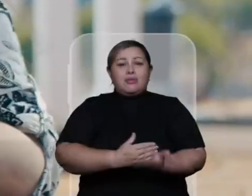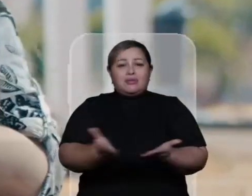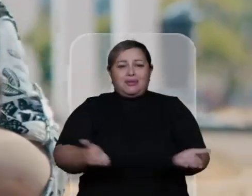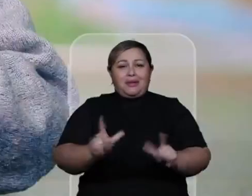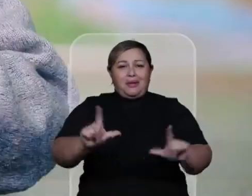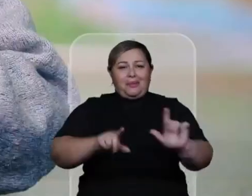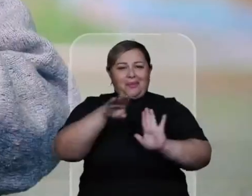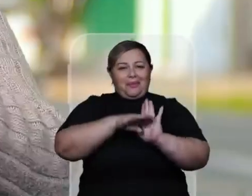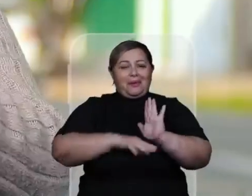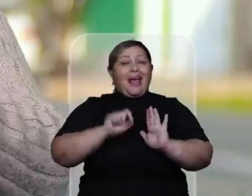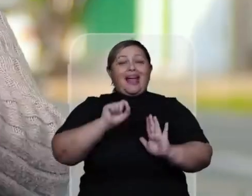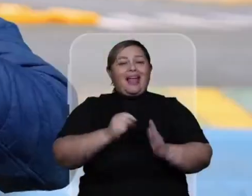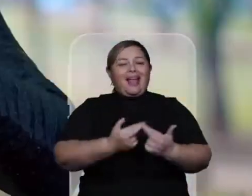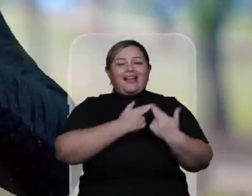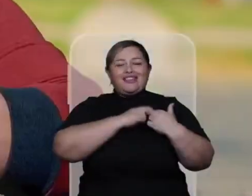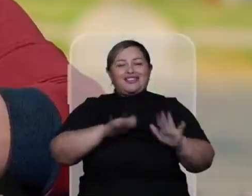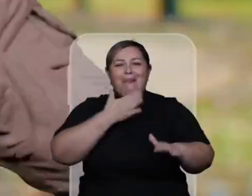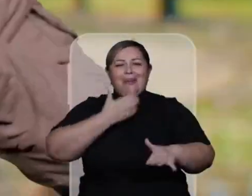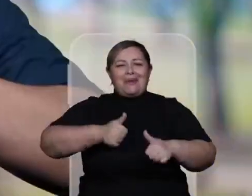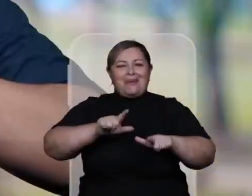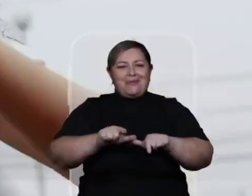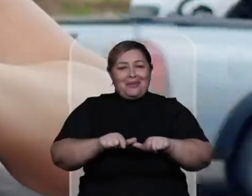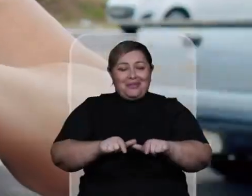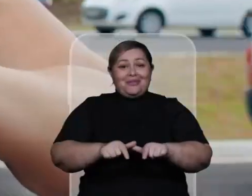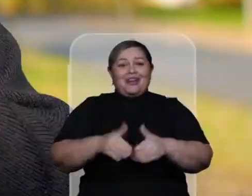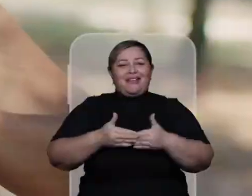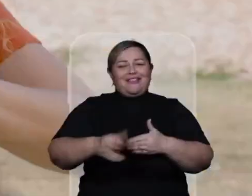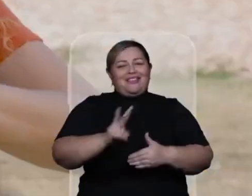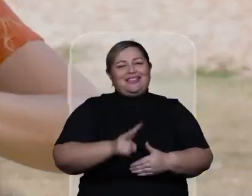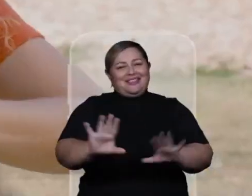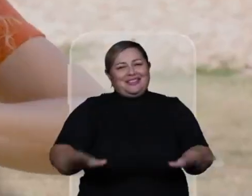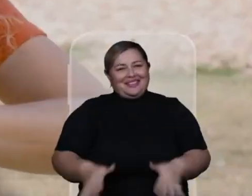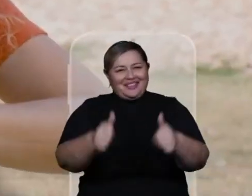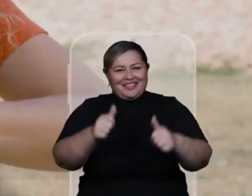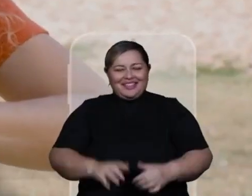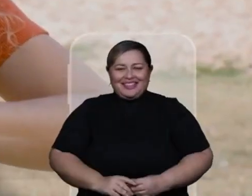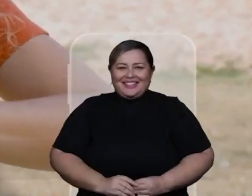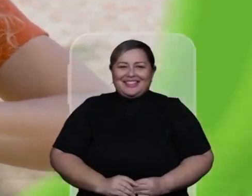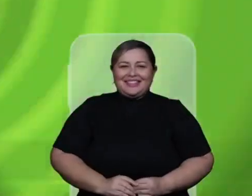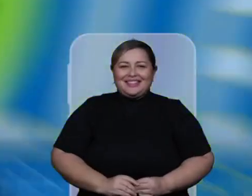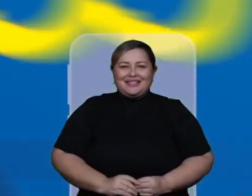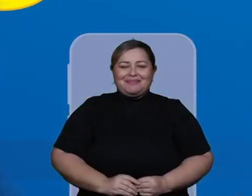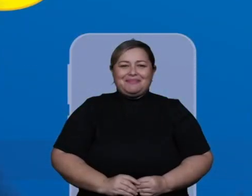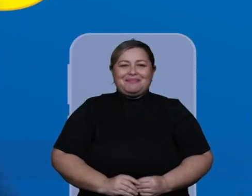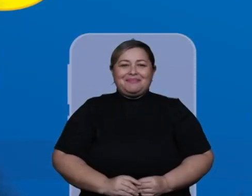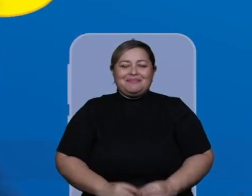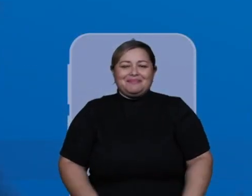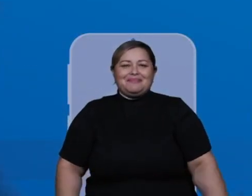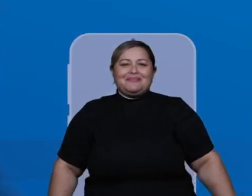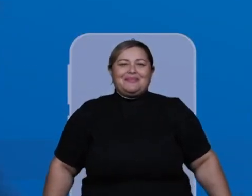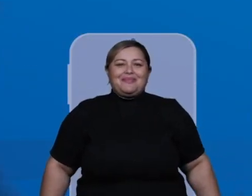Começa agora o programa de quem já melhorou Bauru e vai continuar melhorando ainda mais.